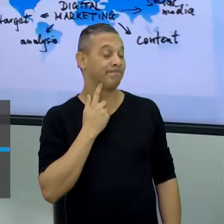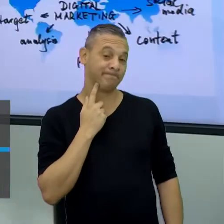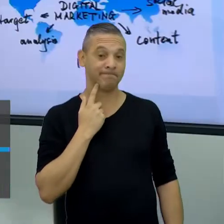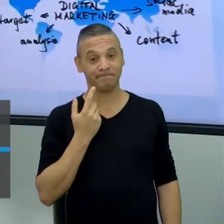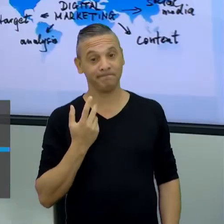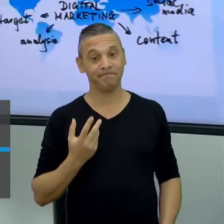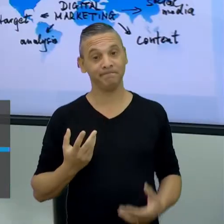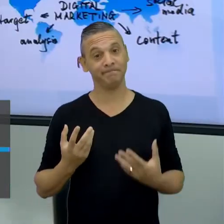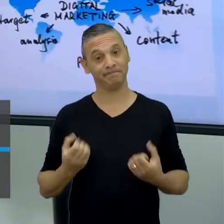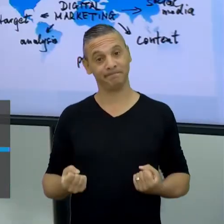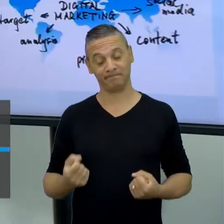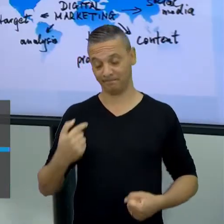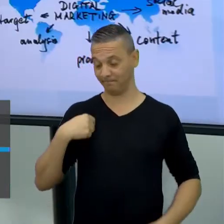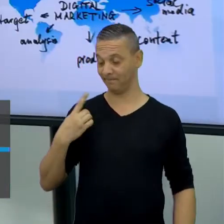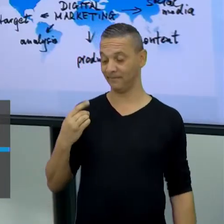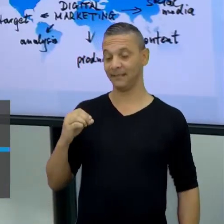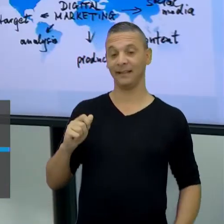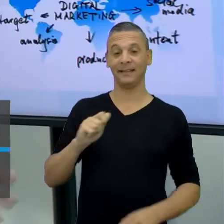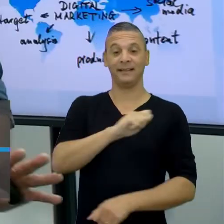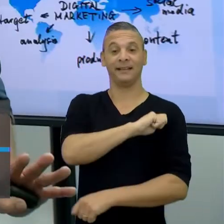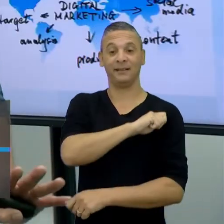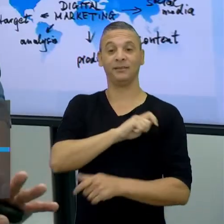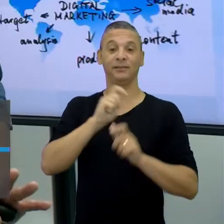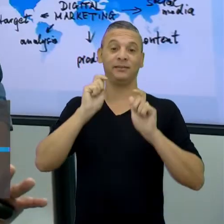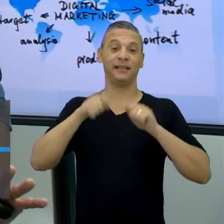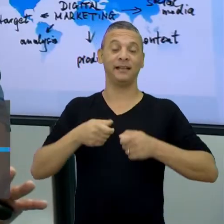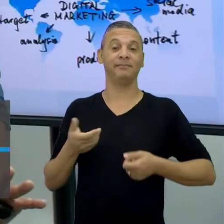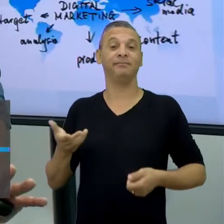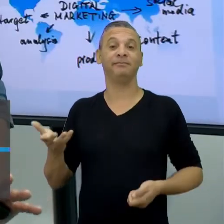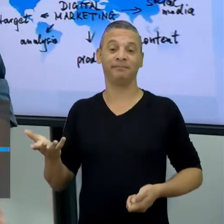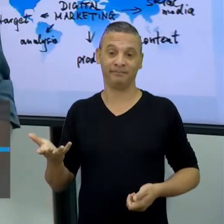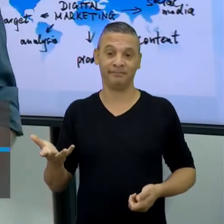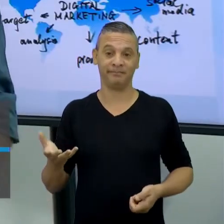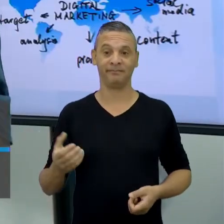se eu tiver 10 alunos, eu ainda vou estar 10 mil no primeiro mês de lucro,